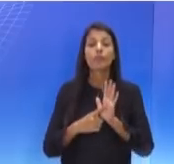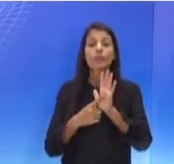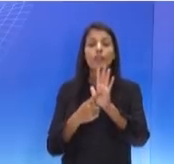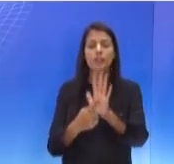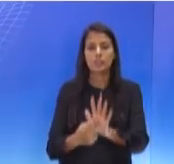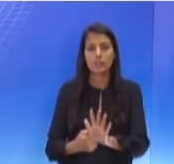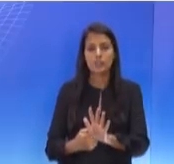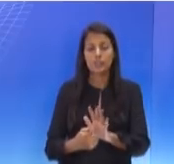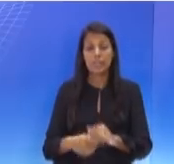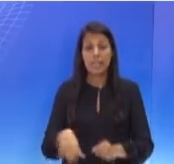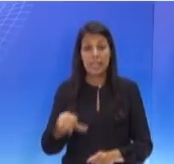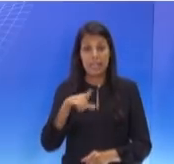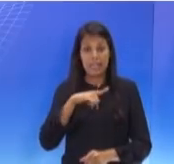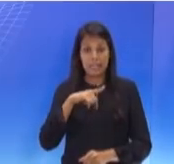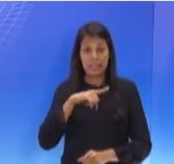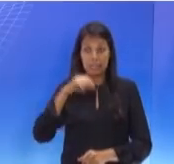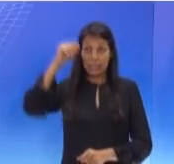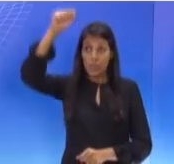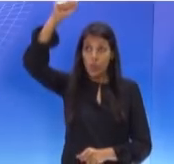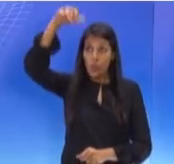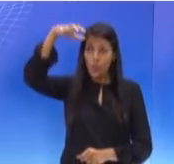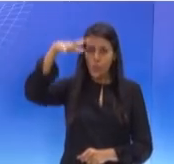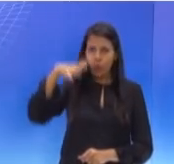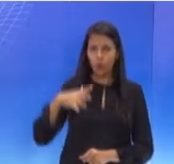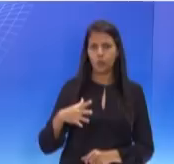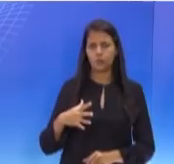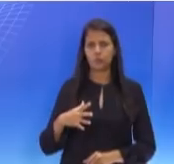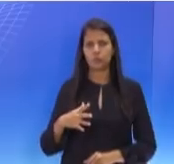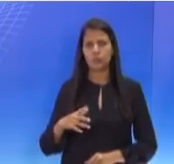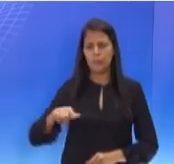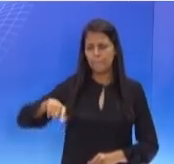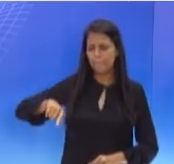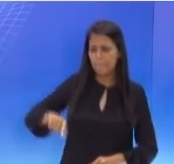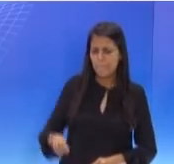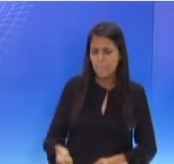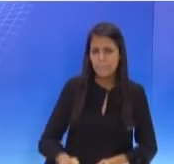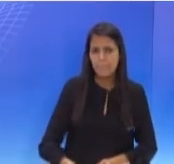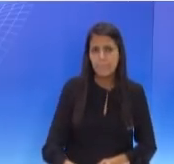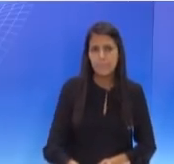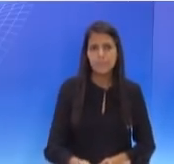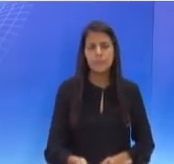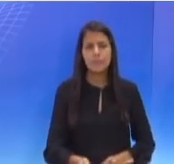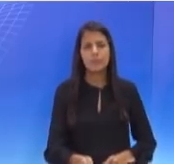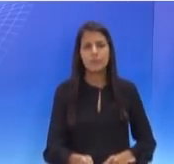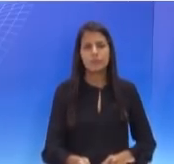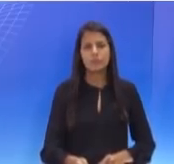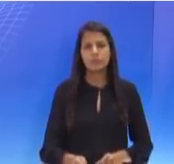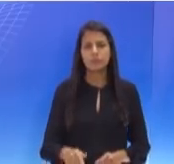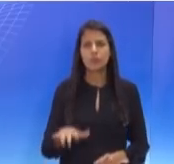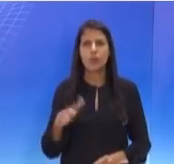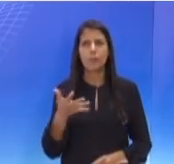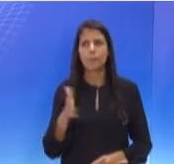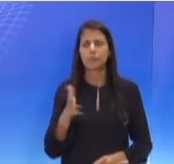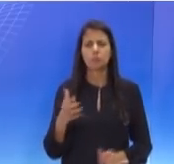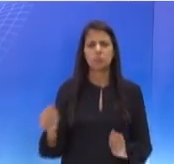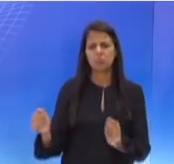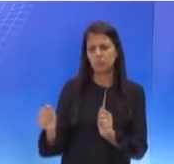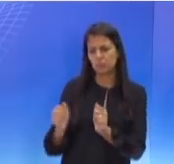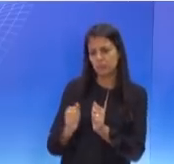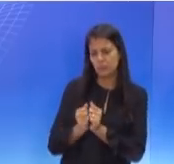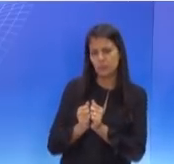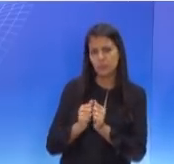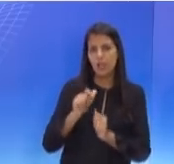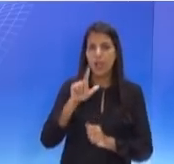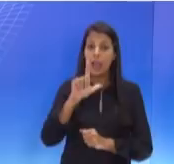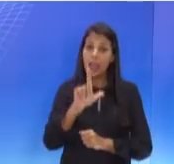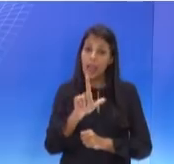que a intensidade luminosa desses raios na superfície do lago seja dada aproximadamente por L de